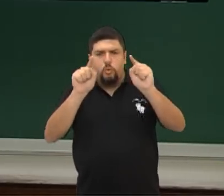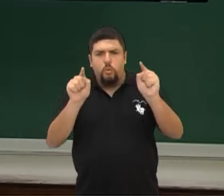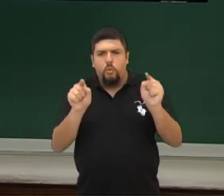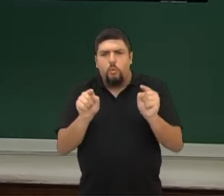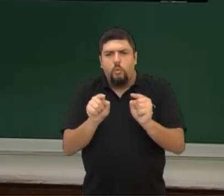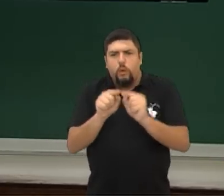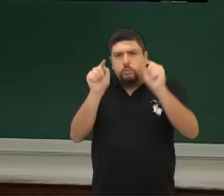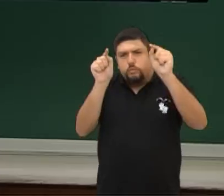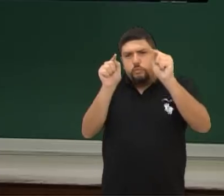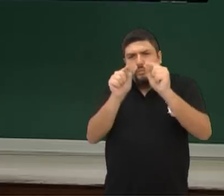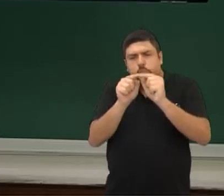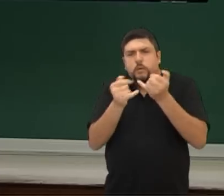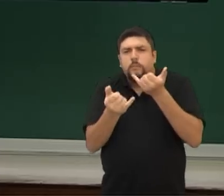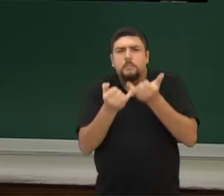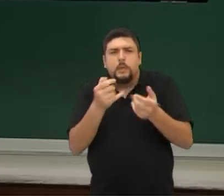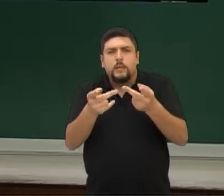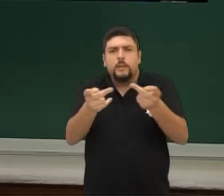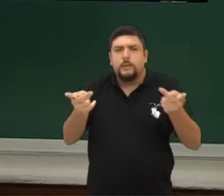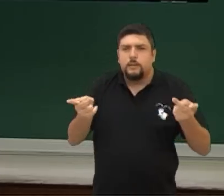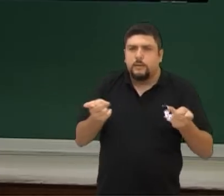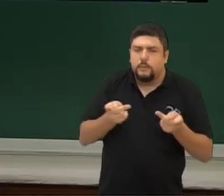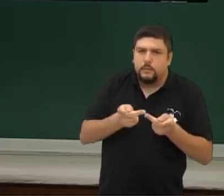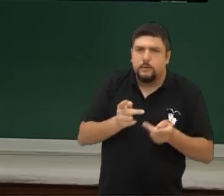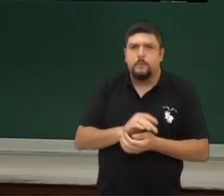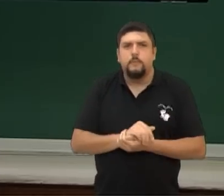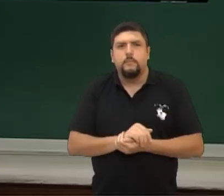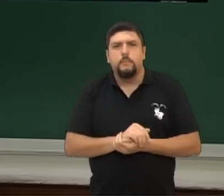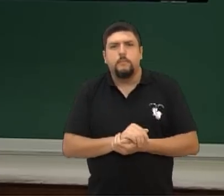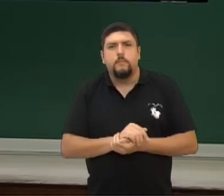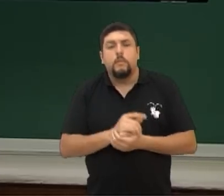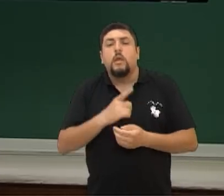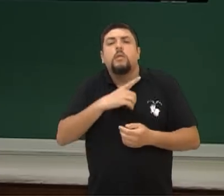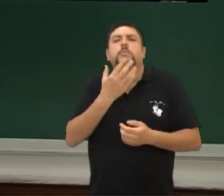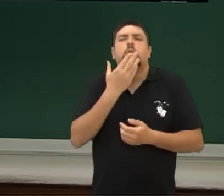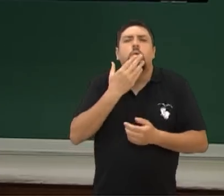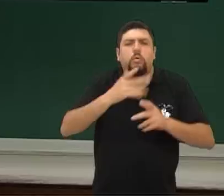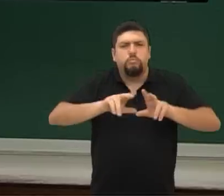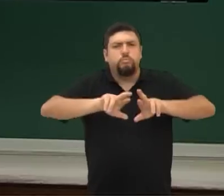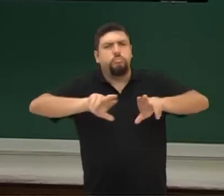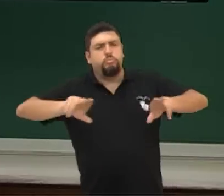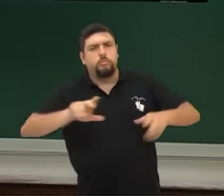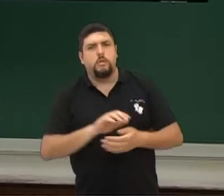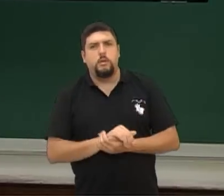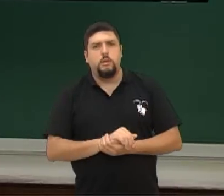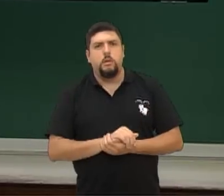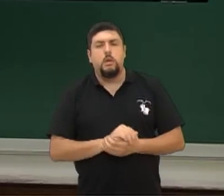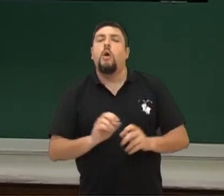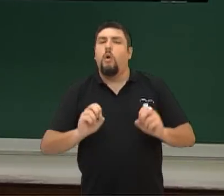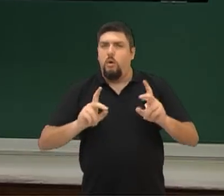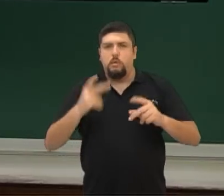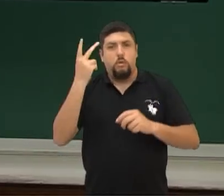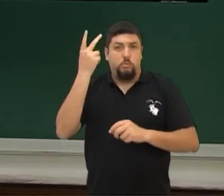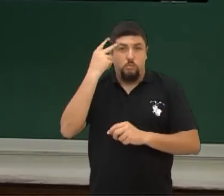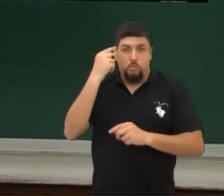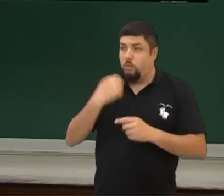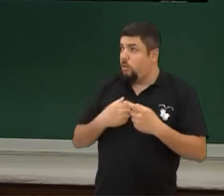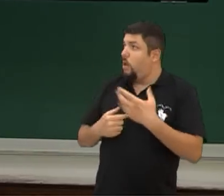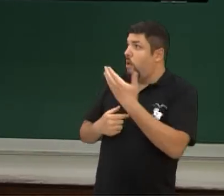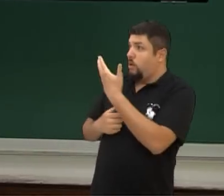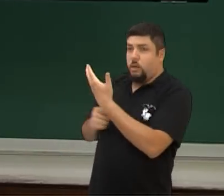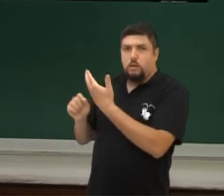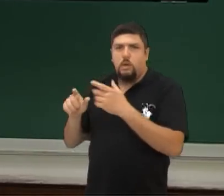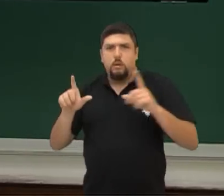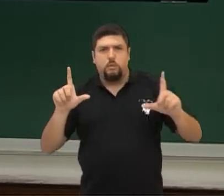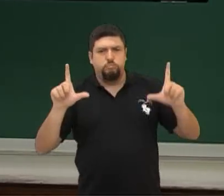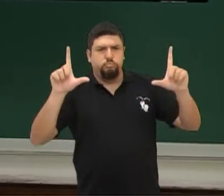várias cores, vários espaços, né? Claro, tem uma legenda, geralmente, às vezes, para